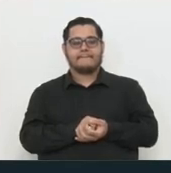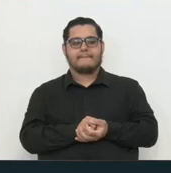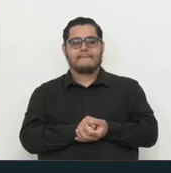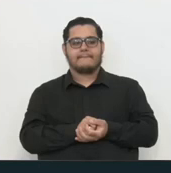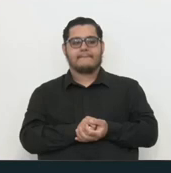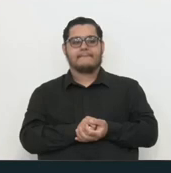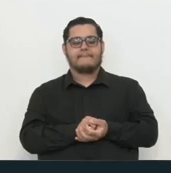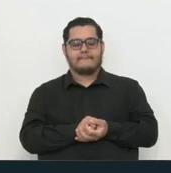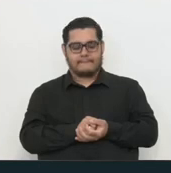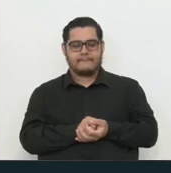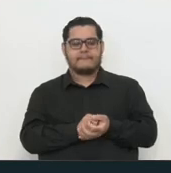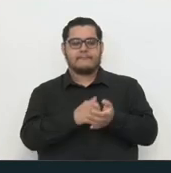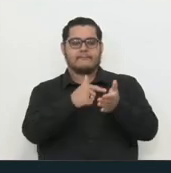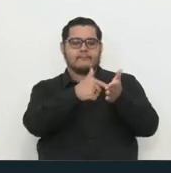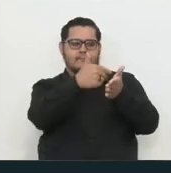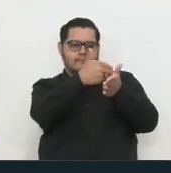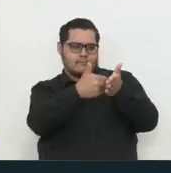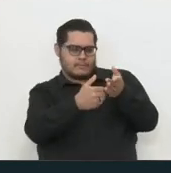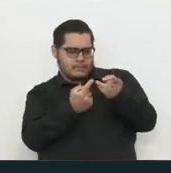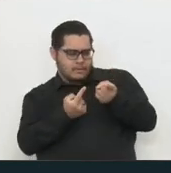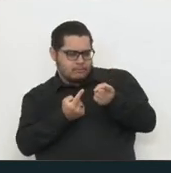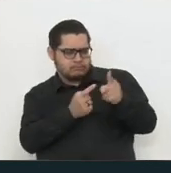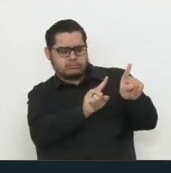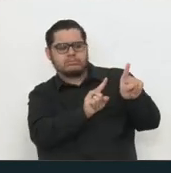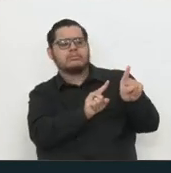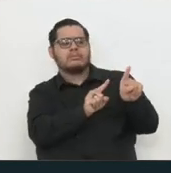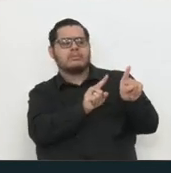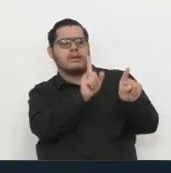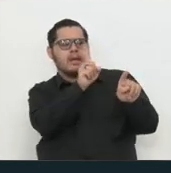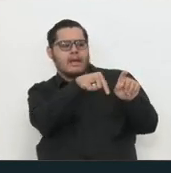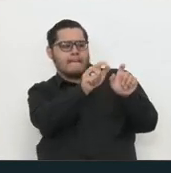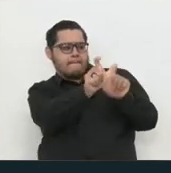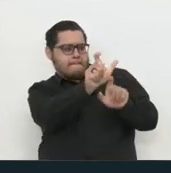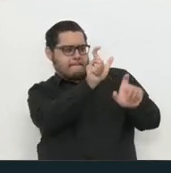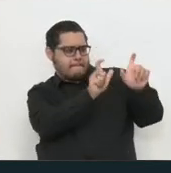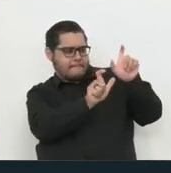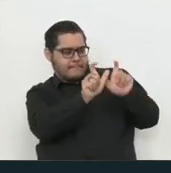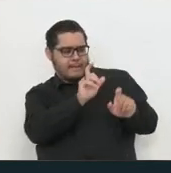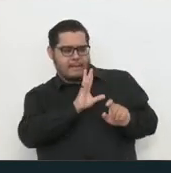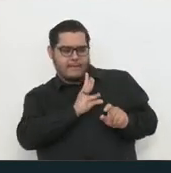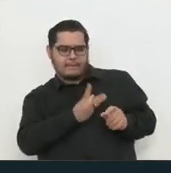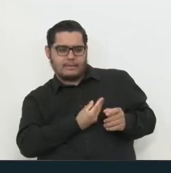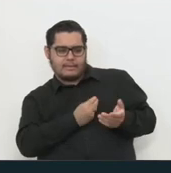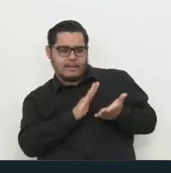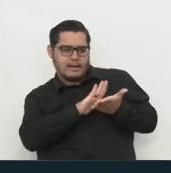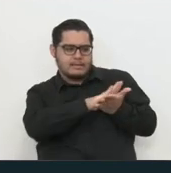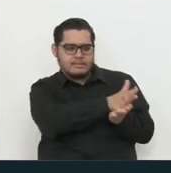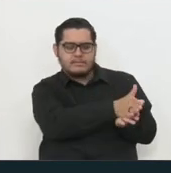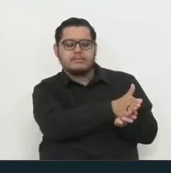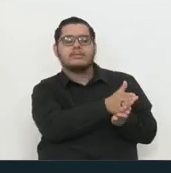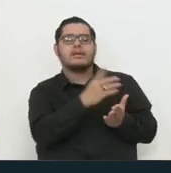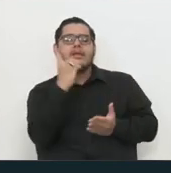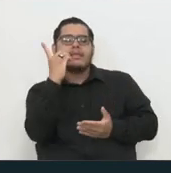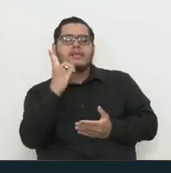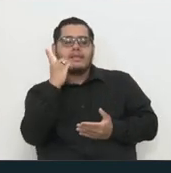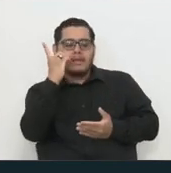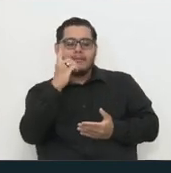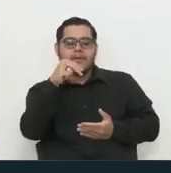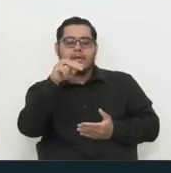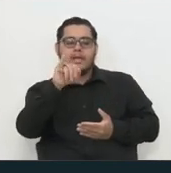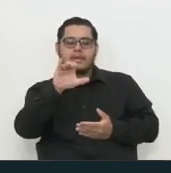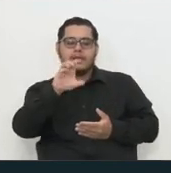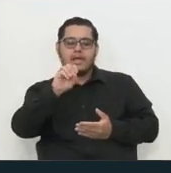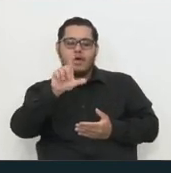Moção de repujas declarações transfóbicas do deputado federal Nicolas Ferreiras do pl de Minas